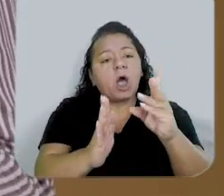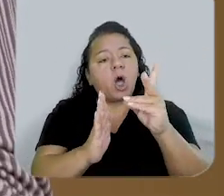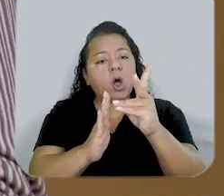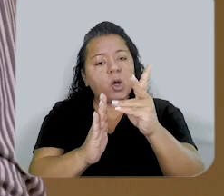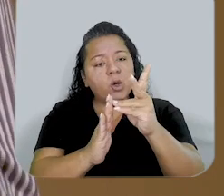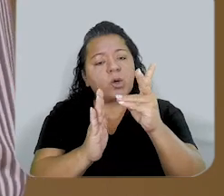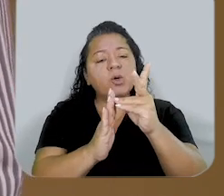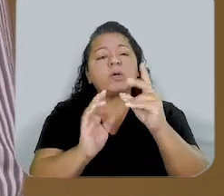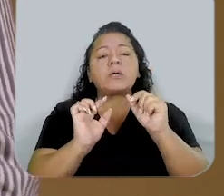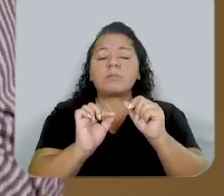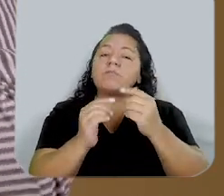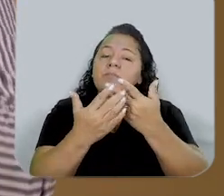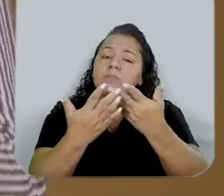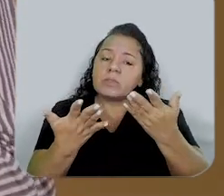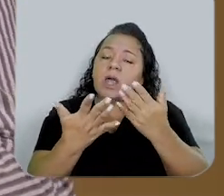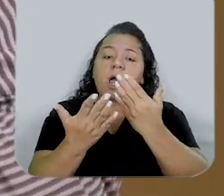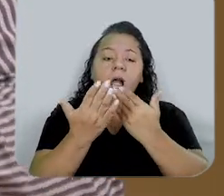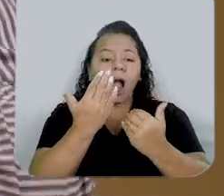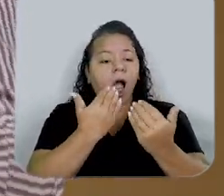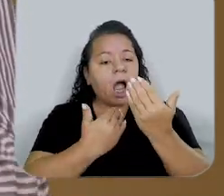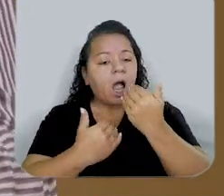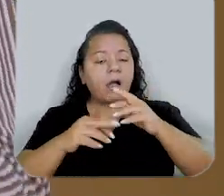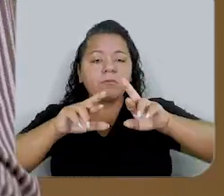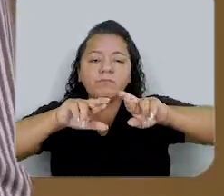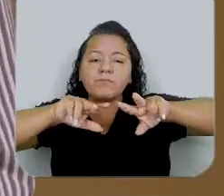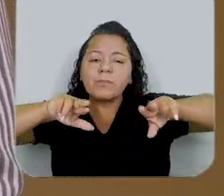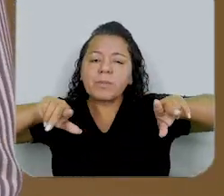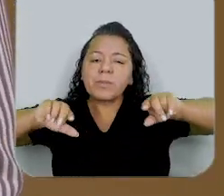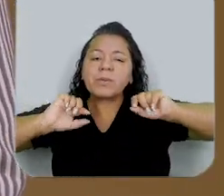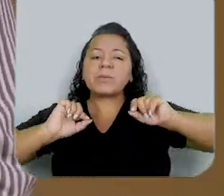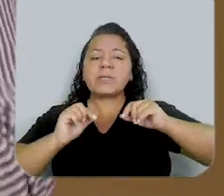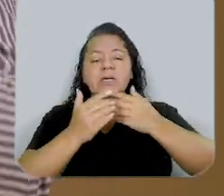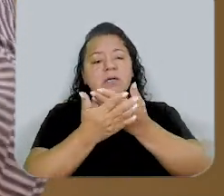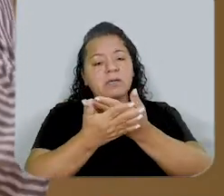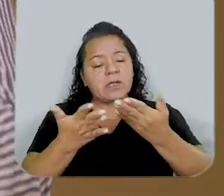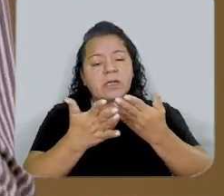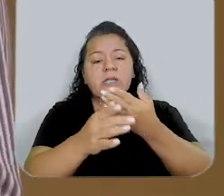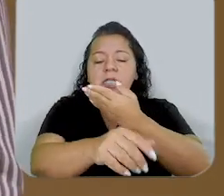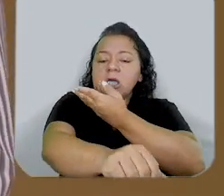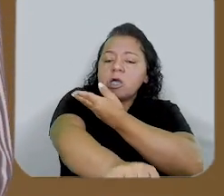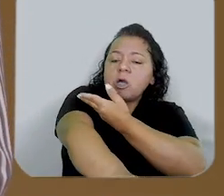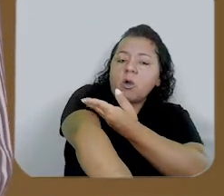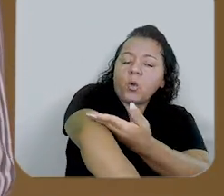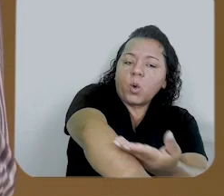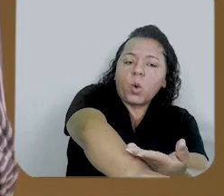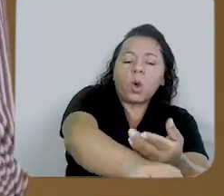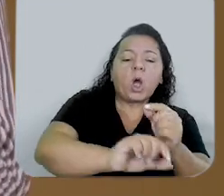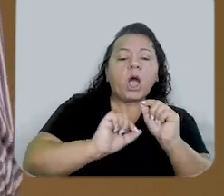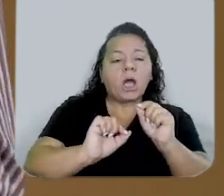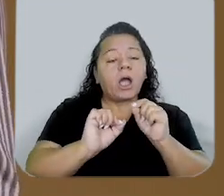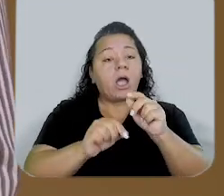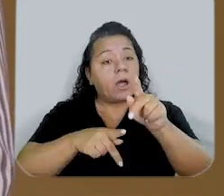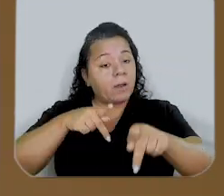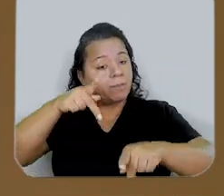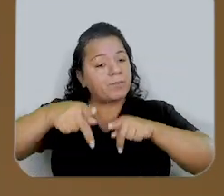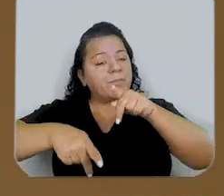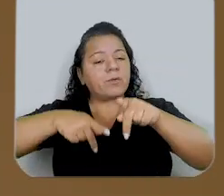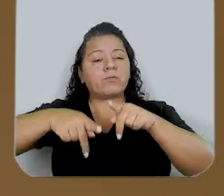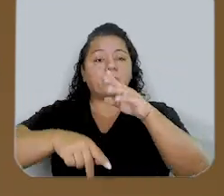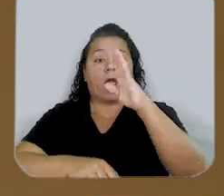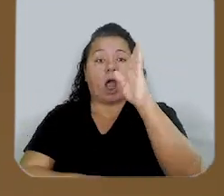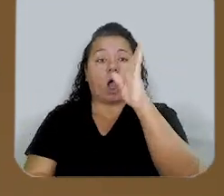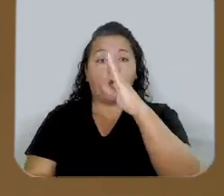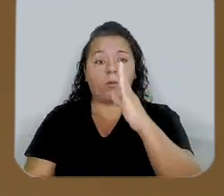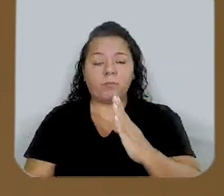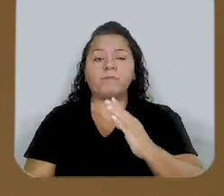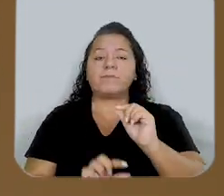indígena, têm, não só na alimentação, mas em vários outros aspectos do nosso comportamento enquanto povo brasileiro.